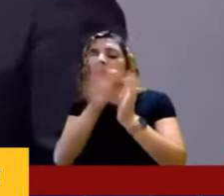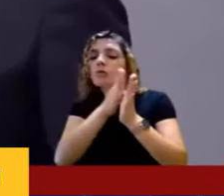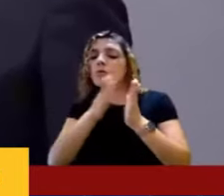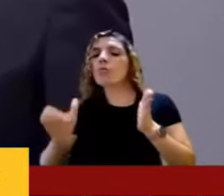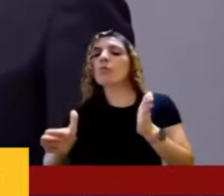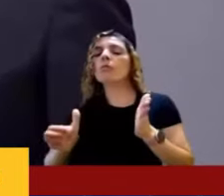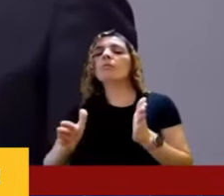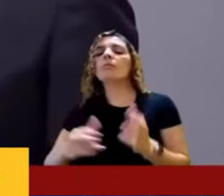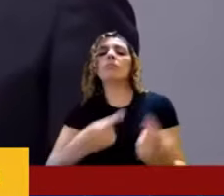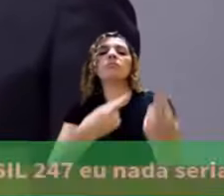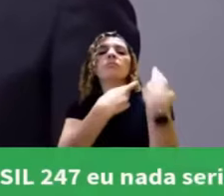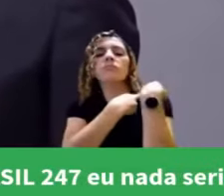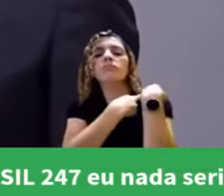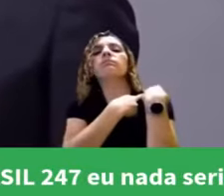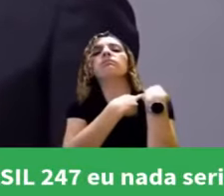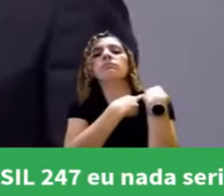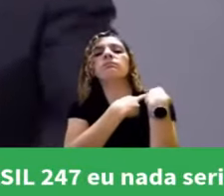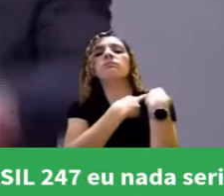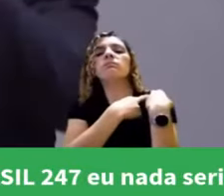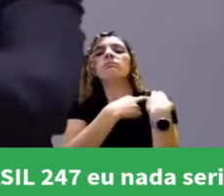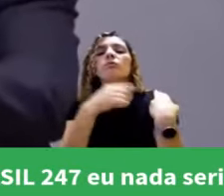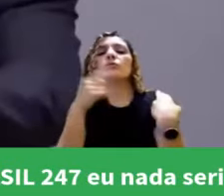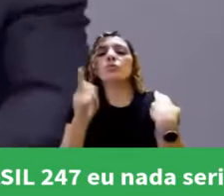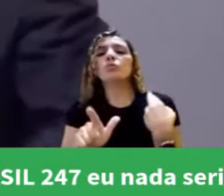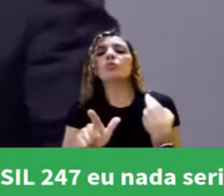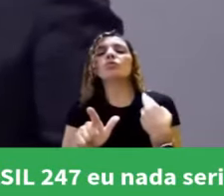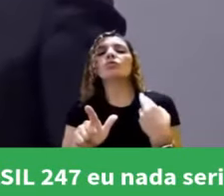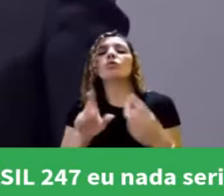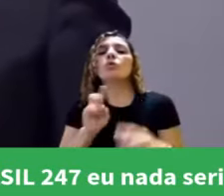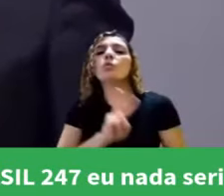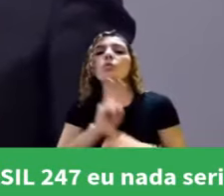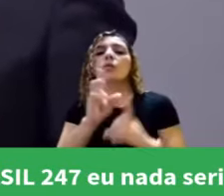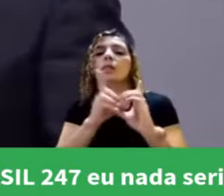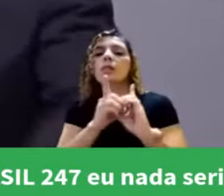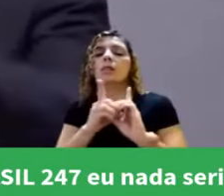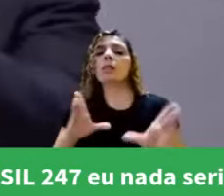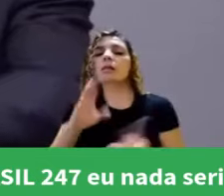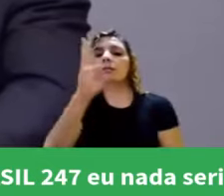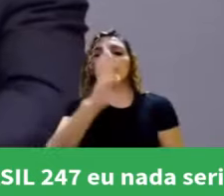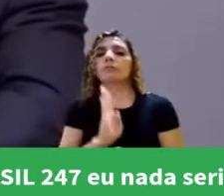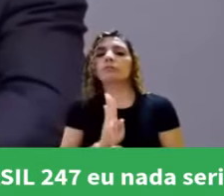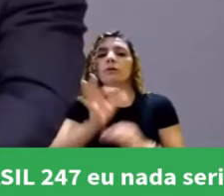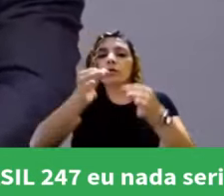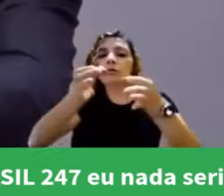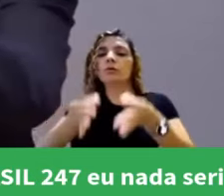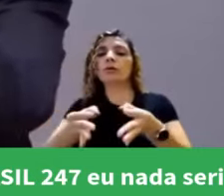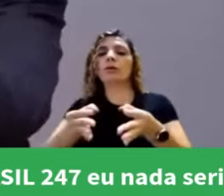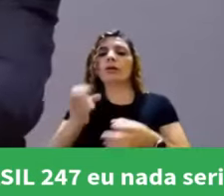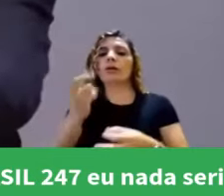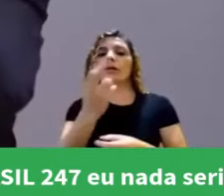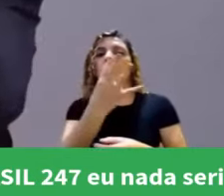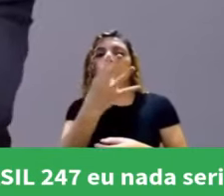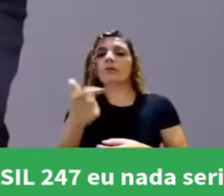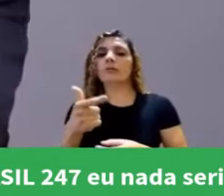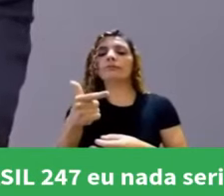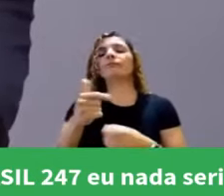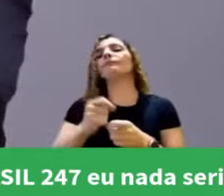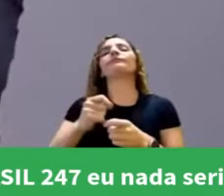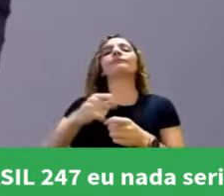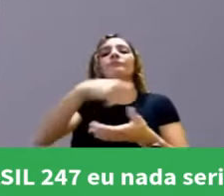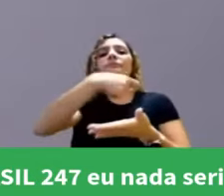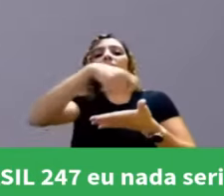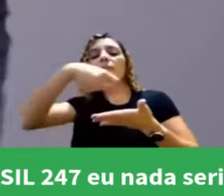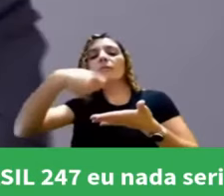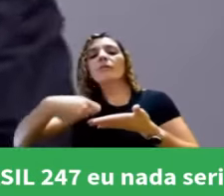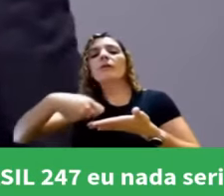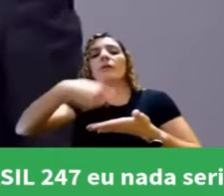papel fundamental em defesa da democracia. E, certamente, o 247 escreveu e escreve